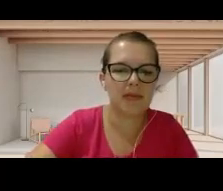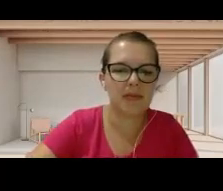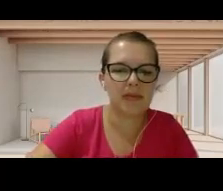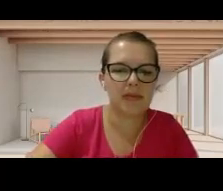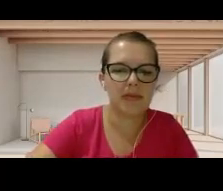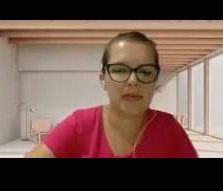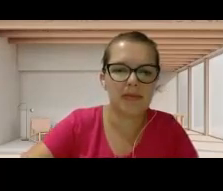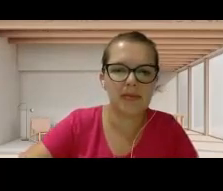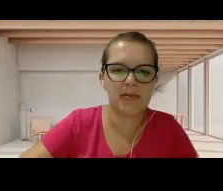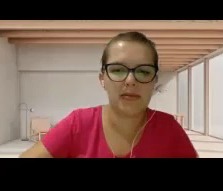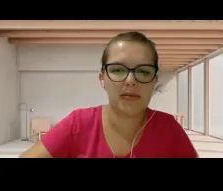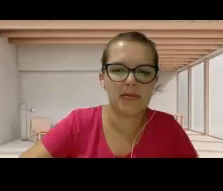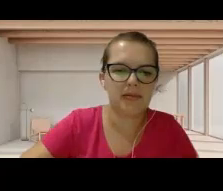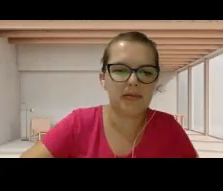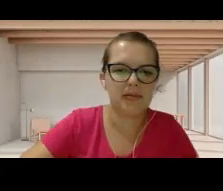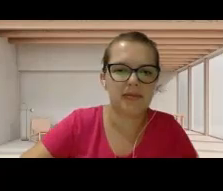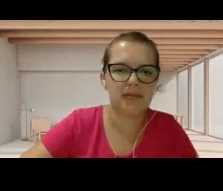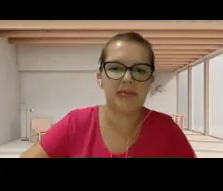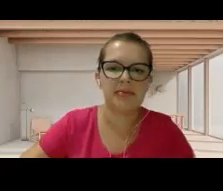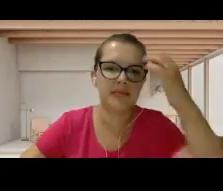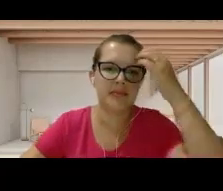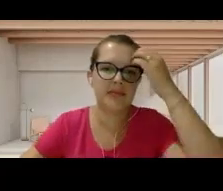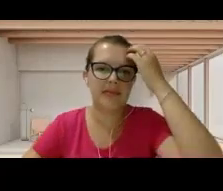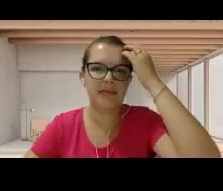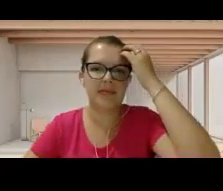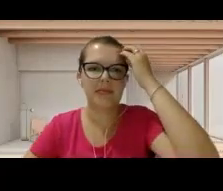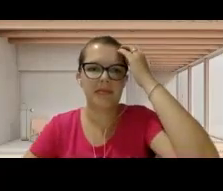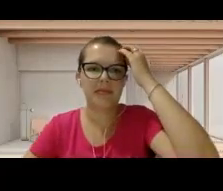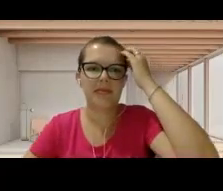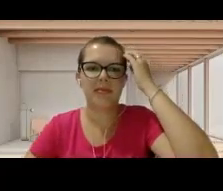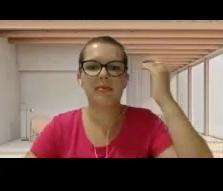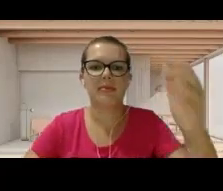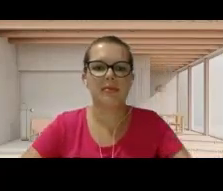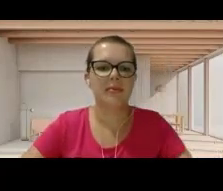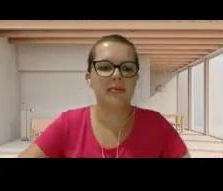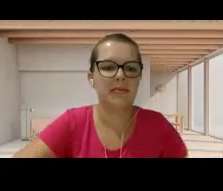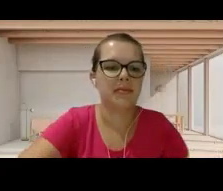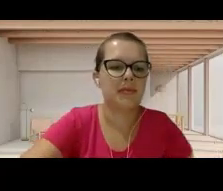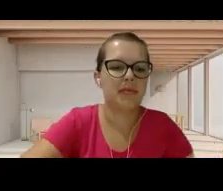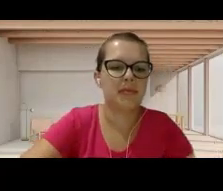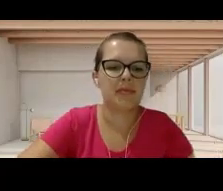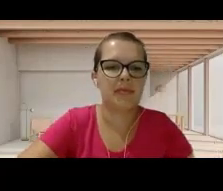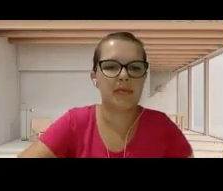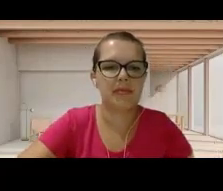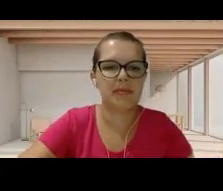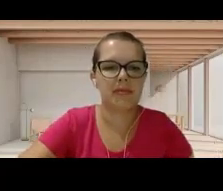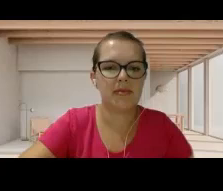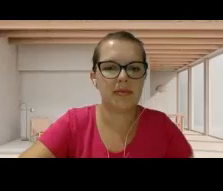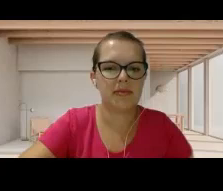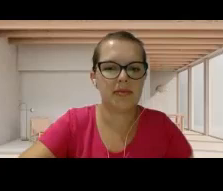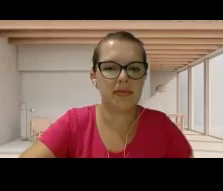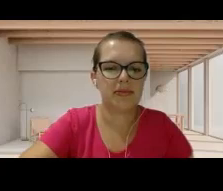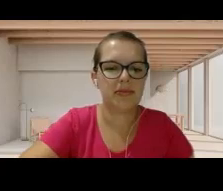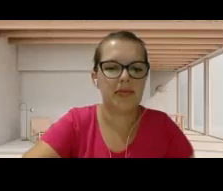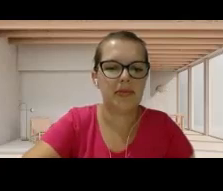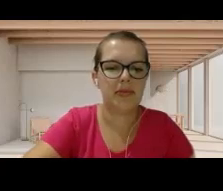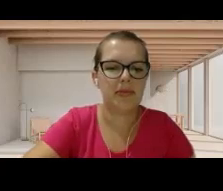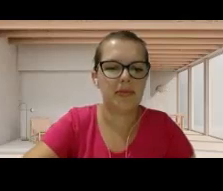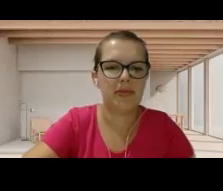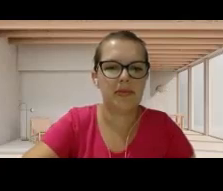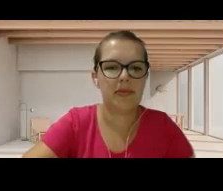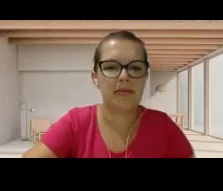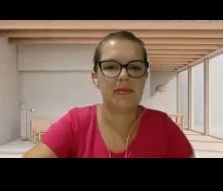as obras lá, ele tem que estar correndo atrás da LI, que é o licenciamento de instalação. Para poder encher